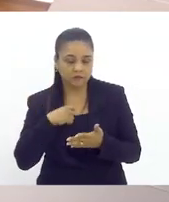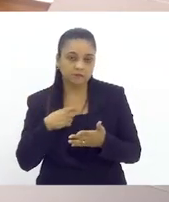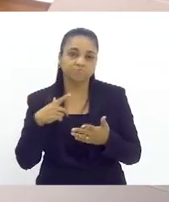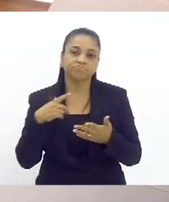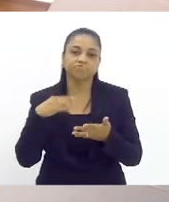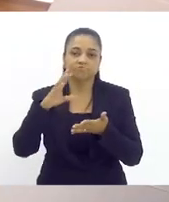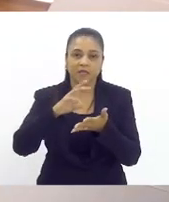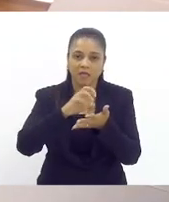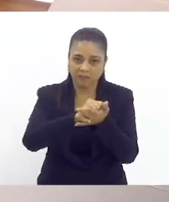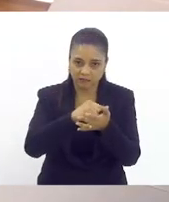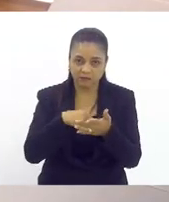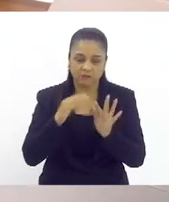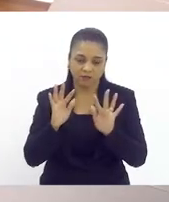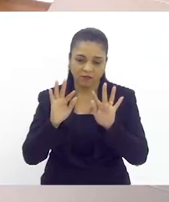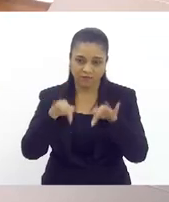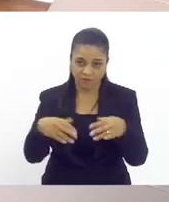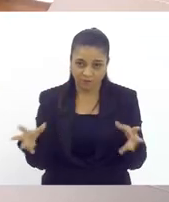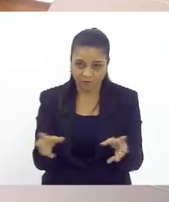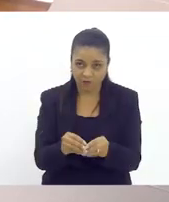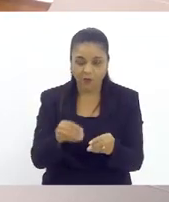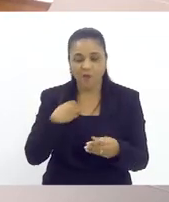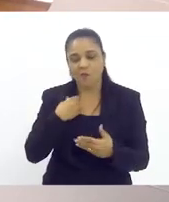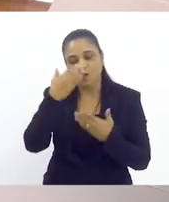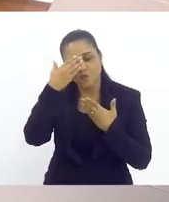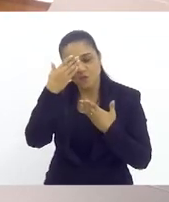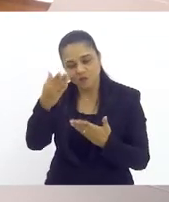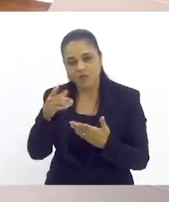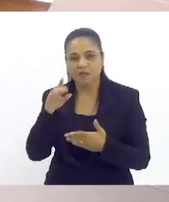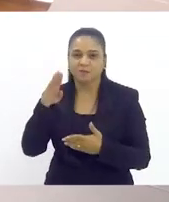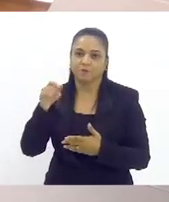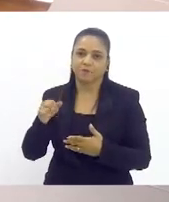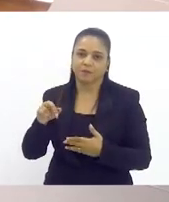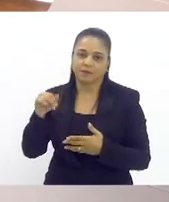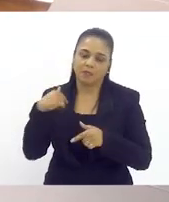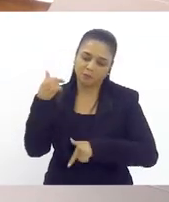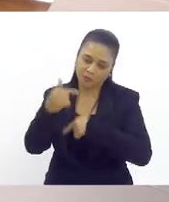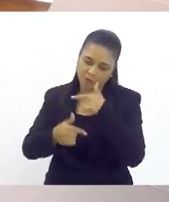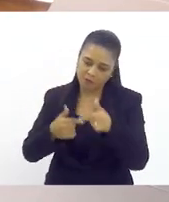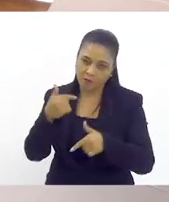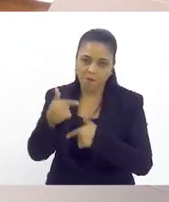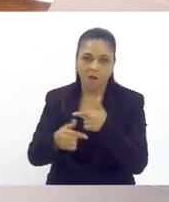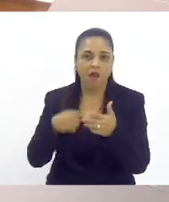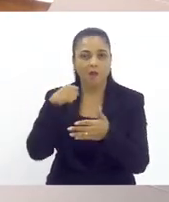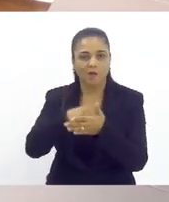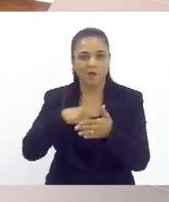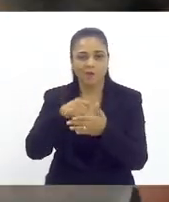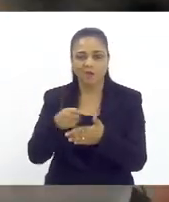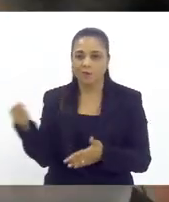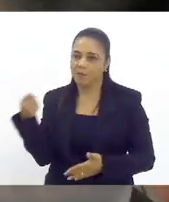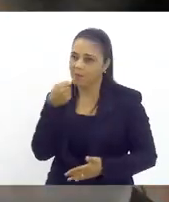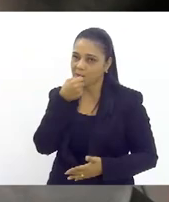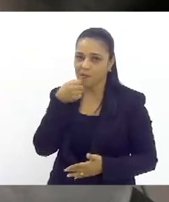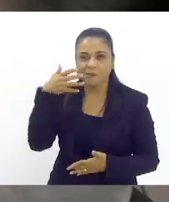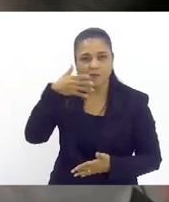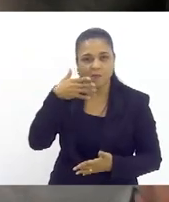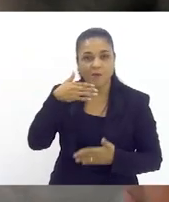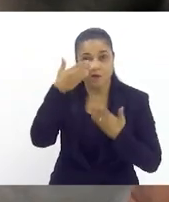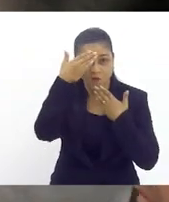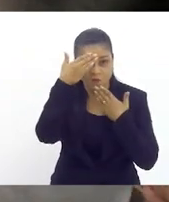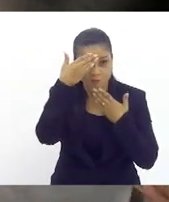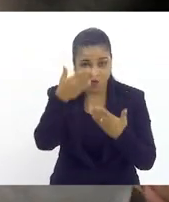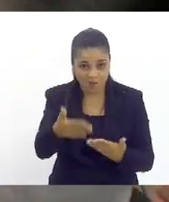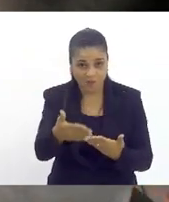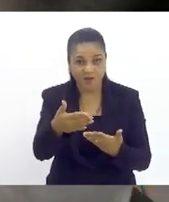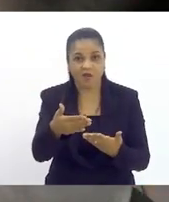Obrigado aqui pela presença pelo seu trabalho incansável que eu bem conheço e a palavra é sua muito obrigado